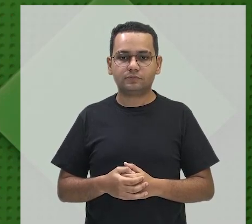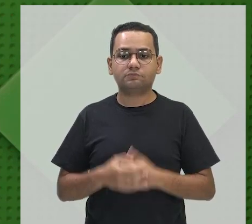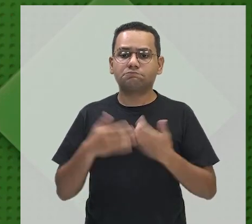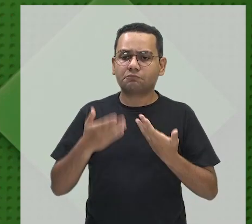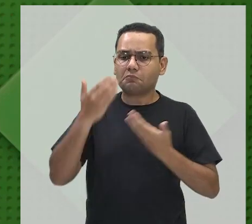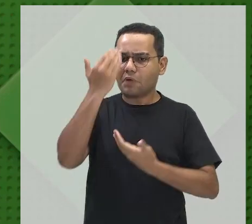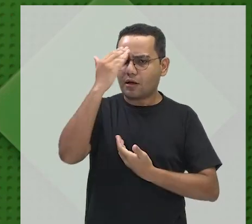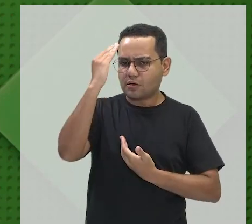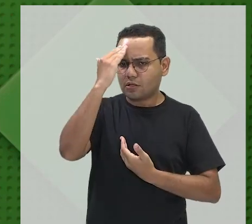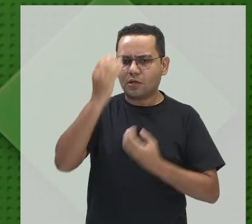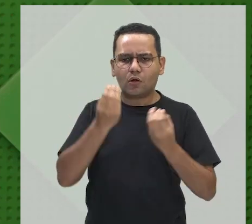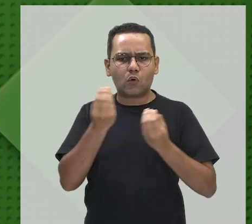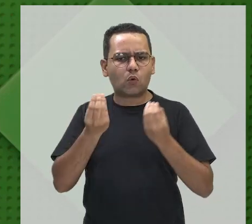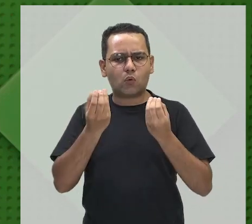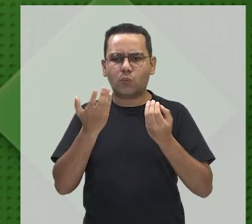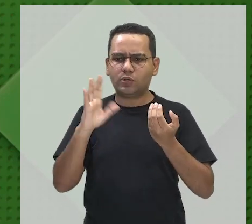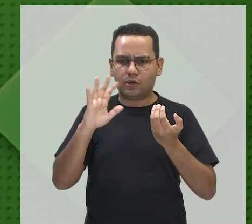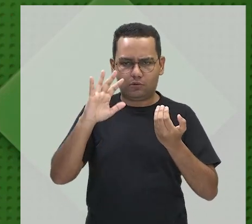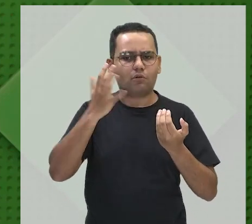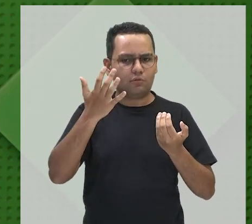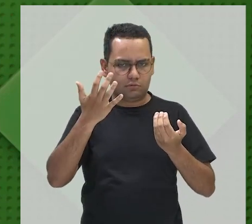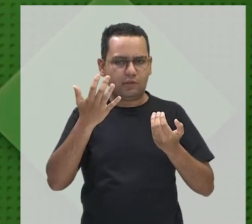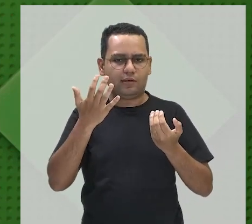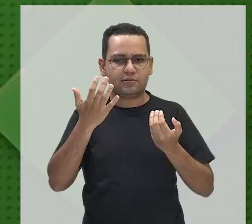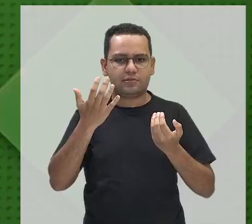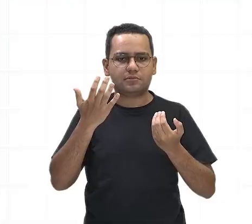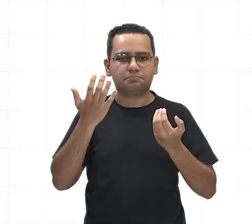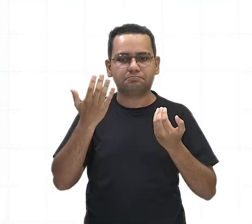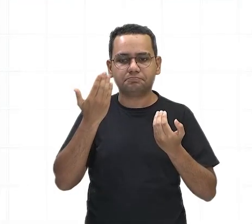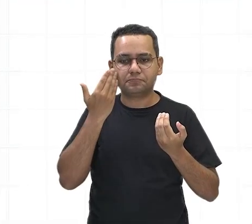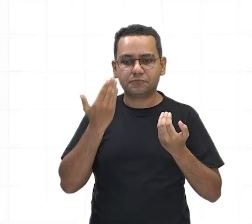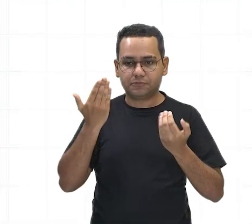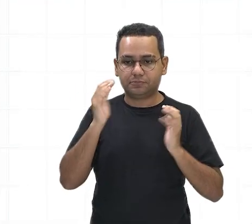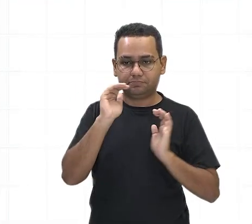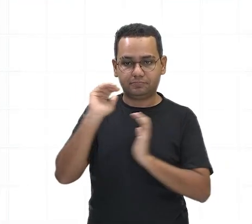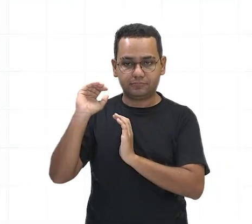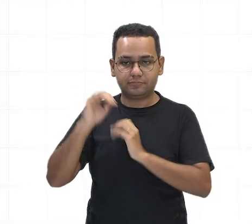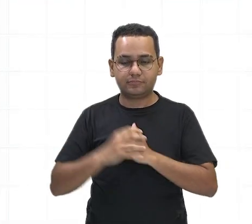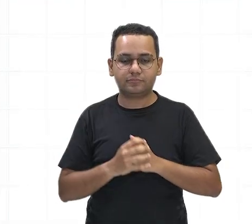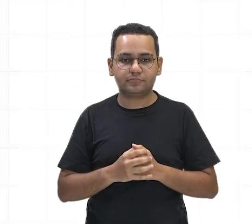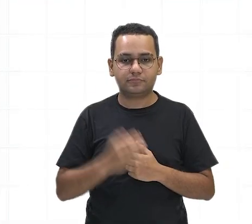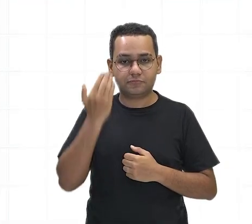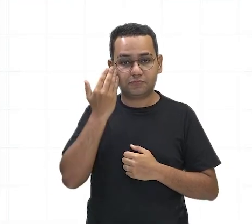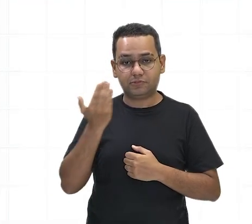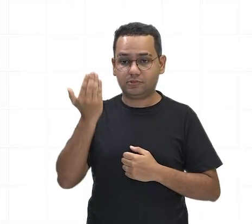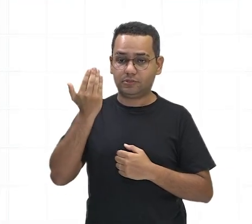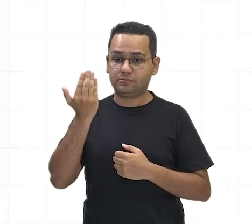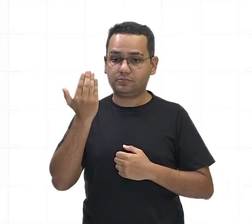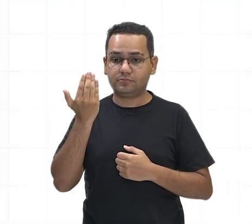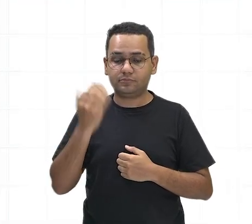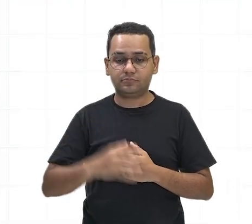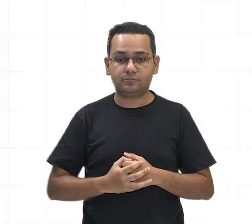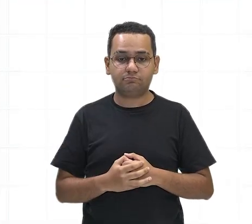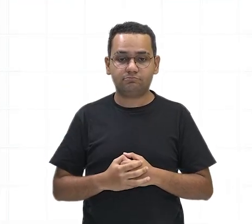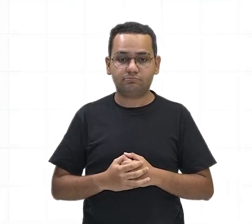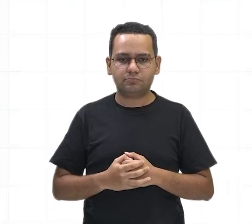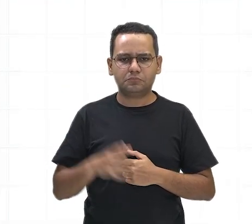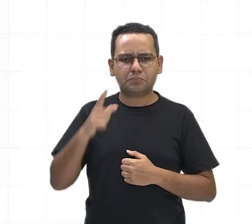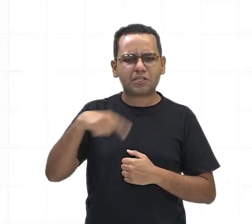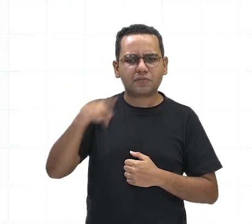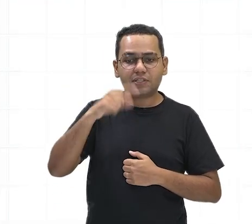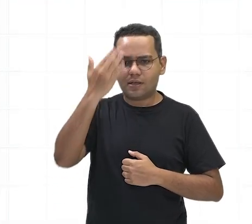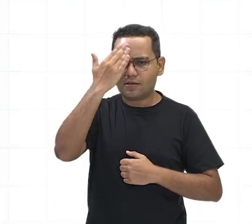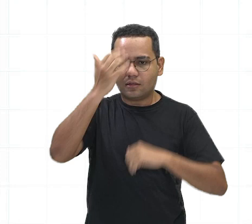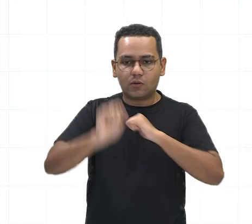acontece ali esse ciclo de vida do Plasmodium, a gente trouxe aí uma imagem com um esquema para facilitar e